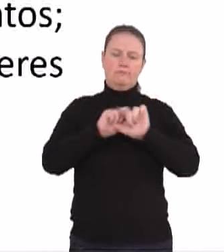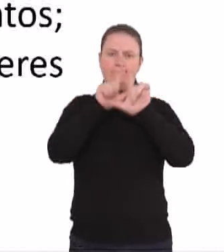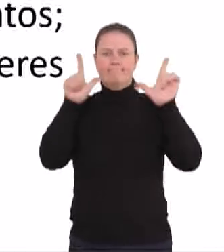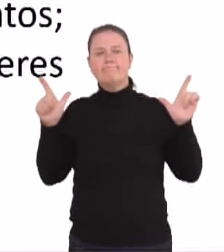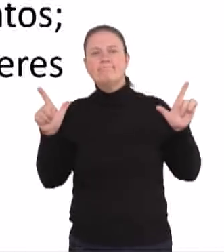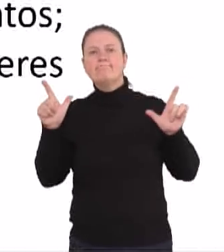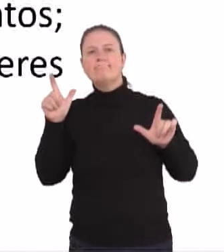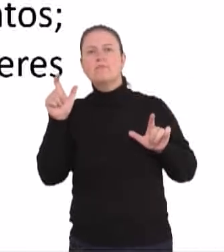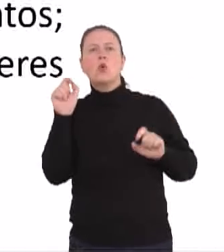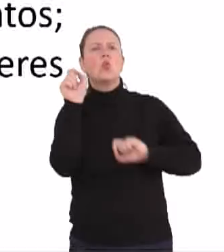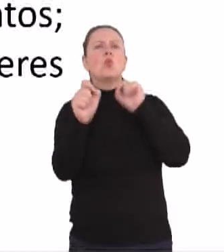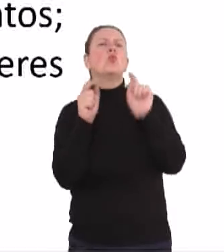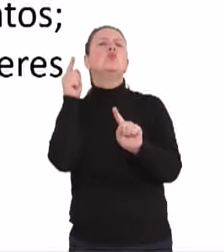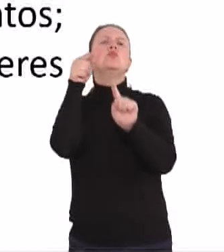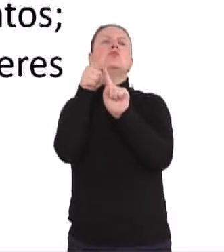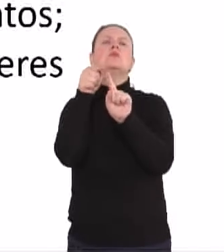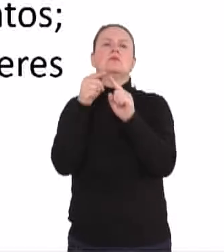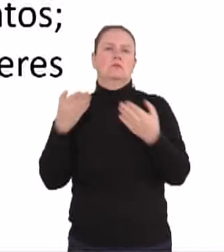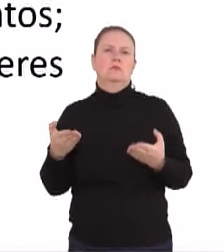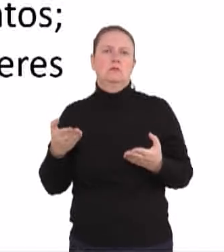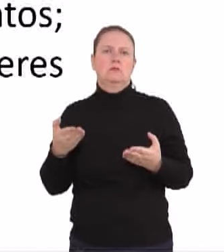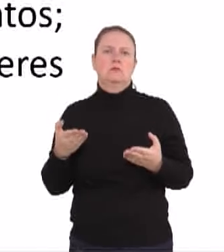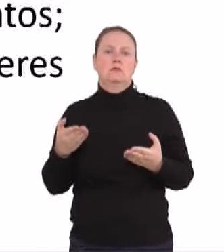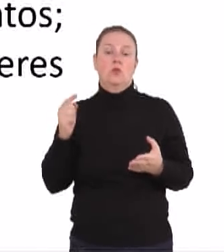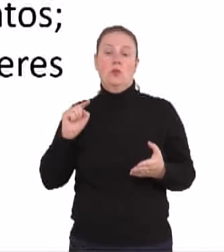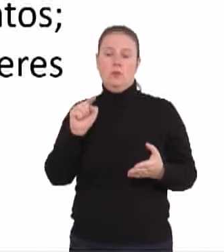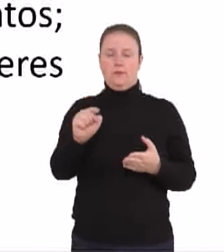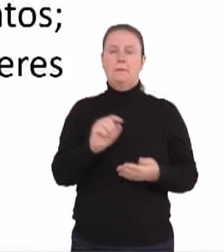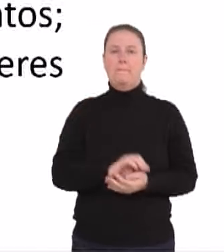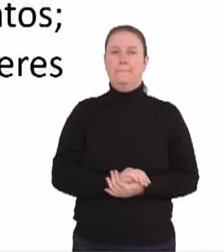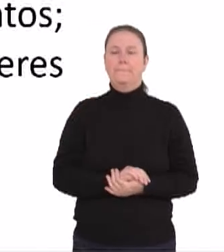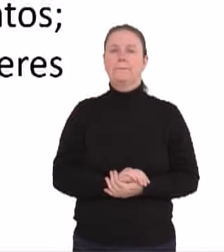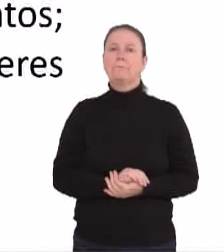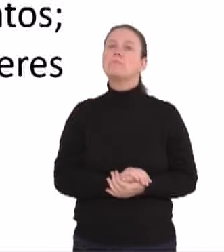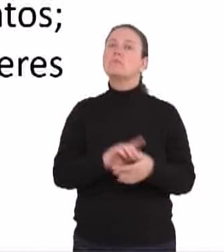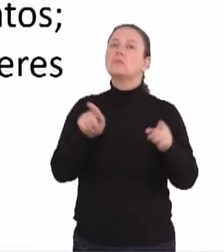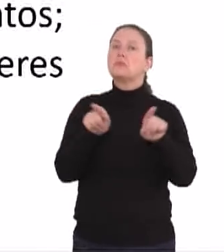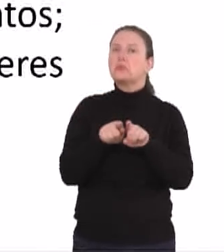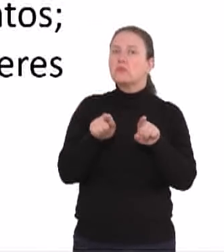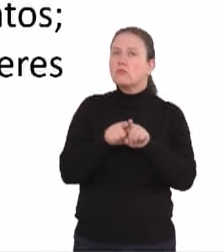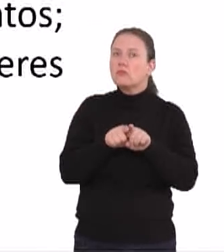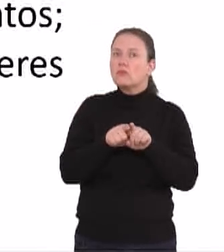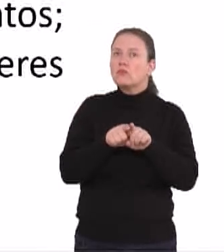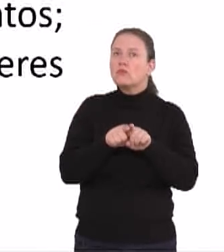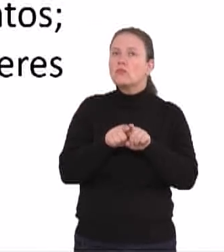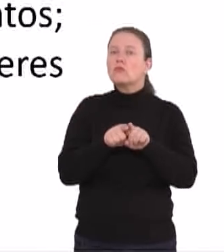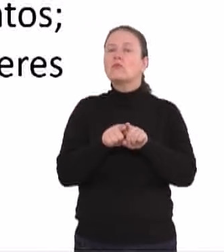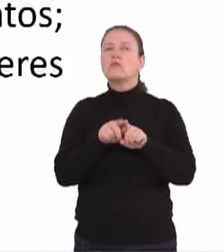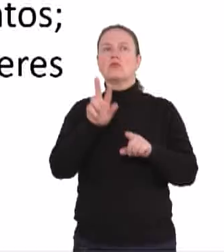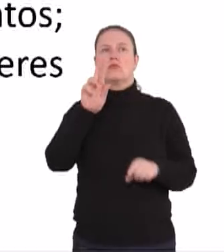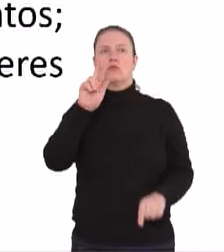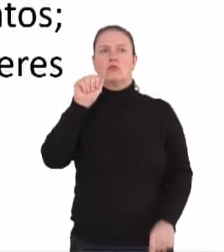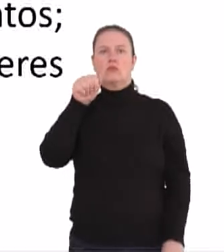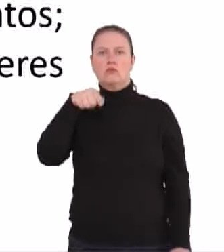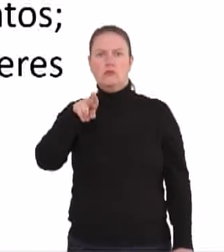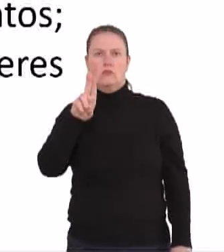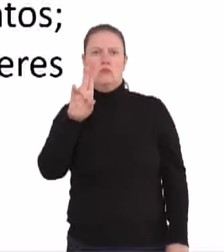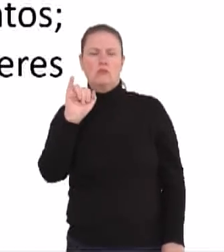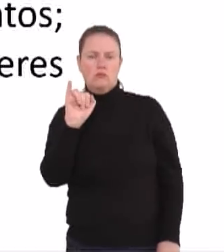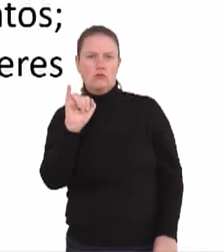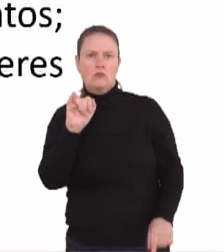a intencionalidade dele de concluir o pensamento, por isso ponto. E aí ele segue, Randy e Papa tiveram muitos